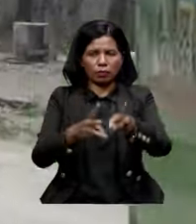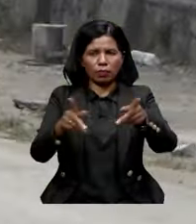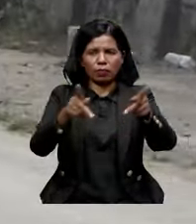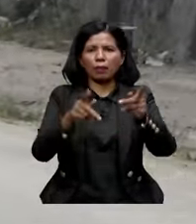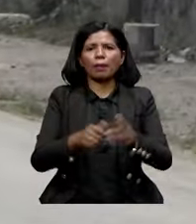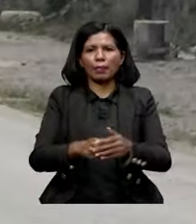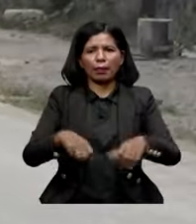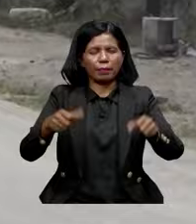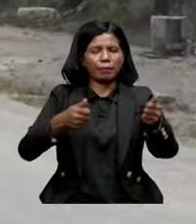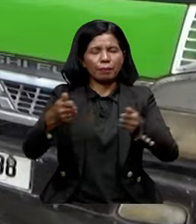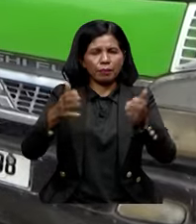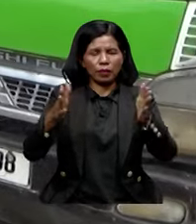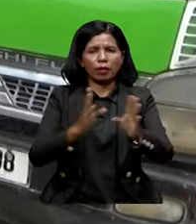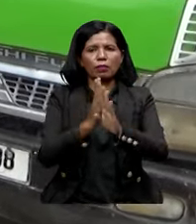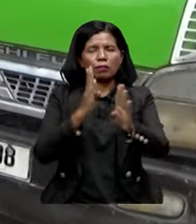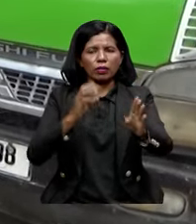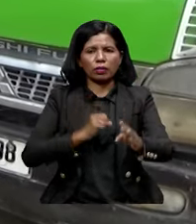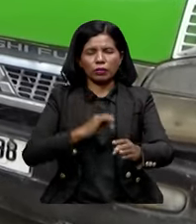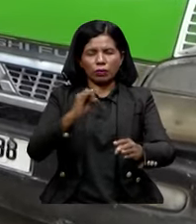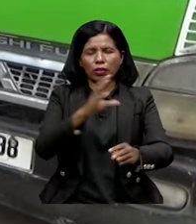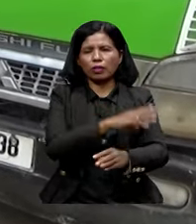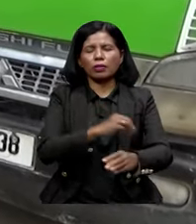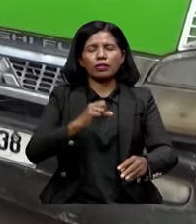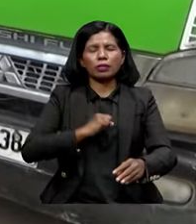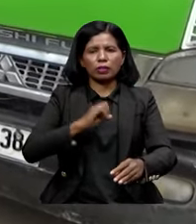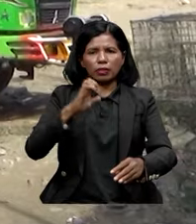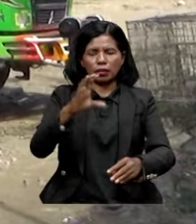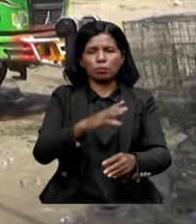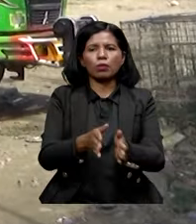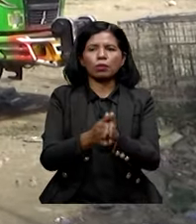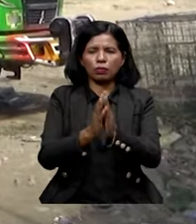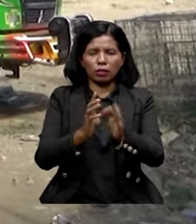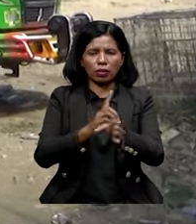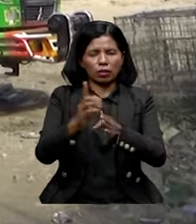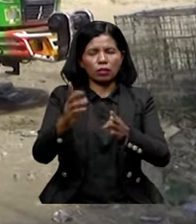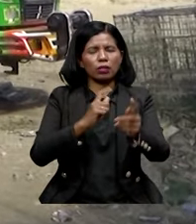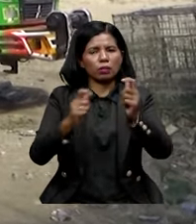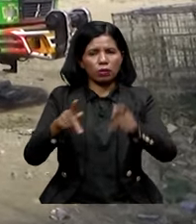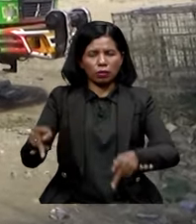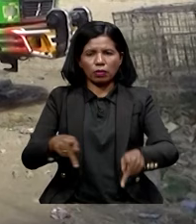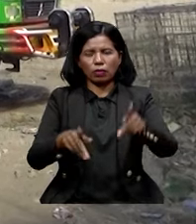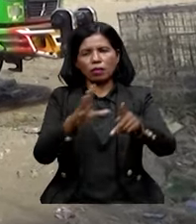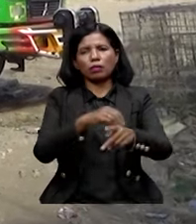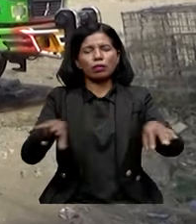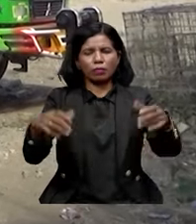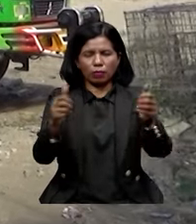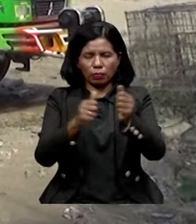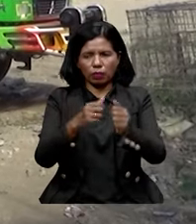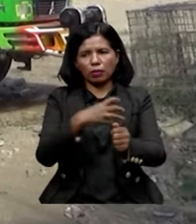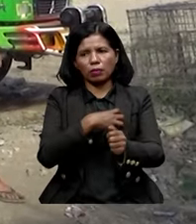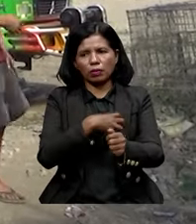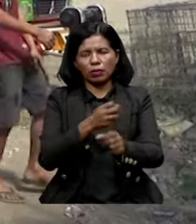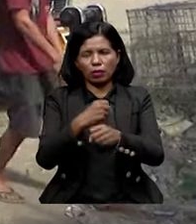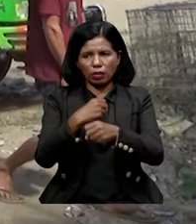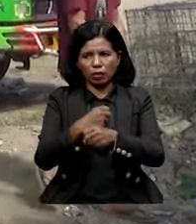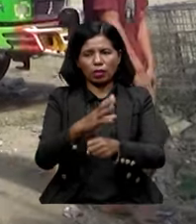Tambane motorista bis husi direção suai no sami, husu direção nasional transporte terrestre atau serviço hamutu ko polisia trânsito, ho di halo